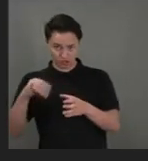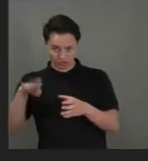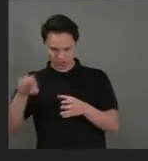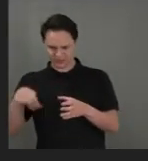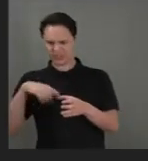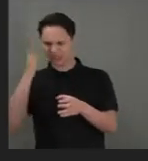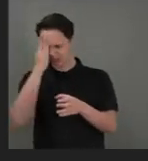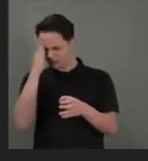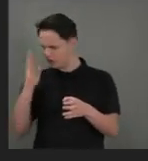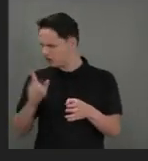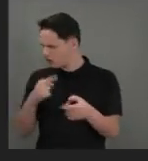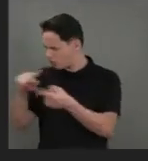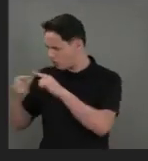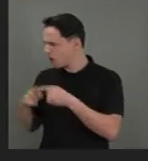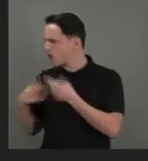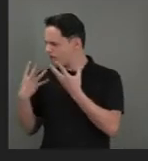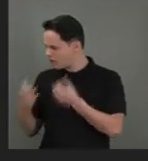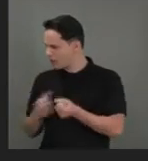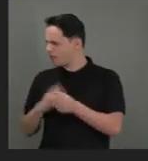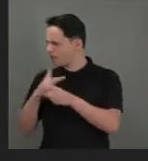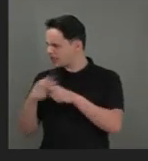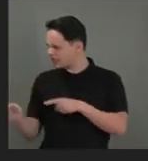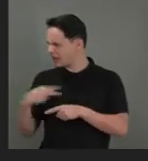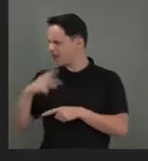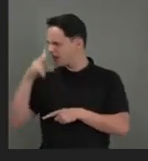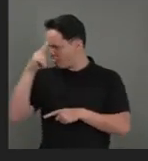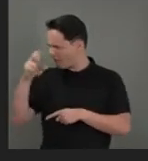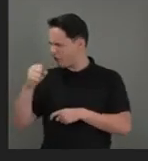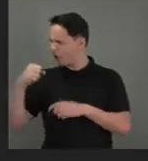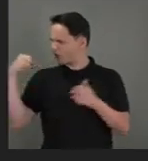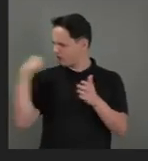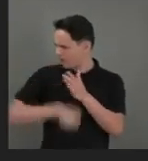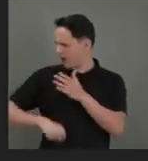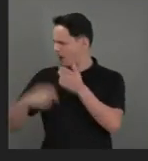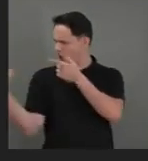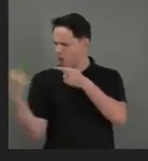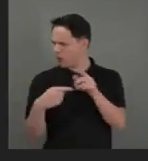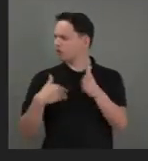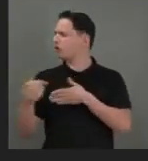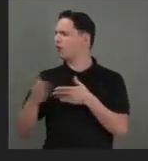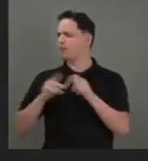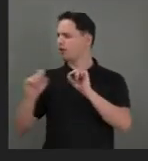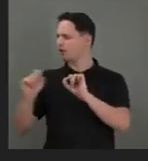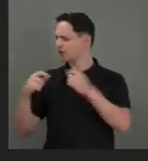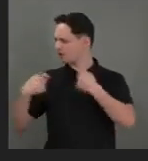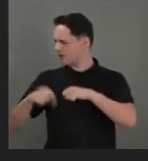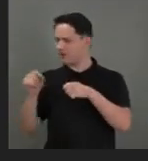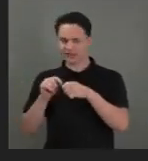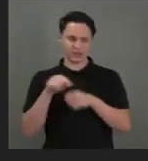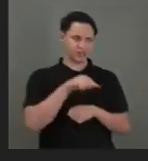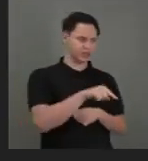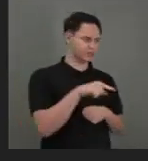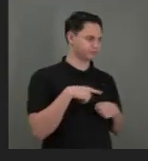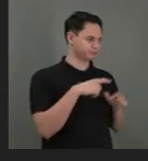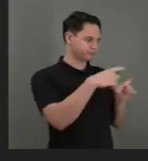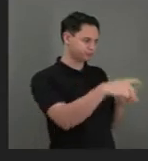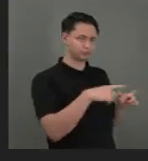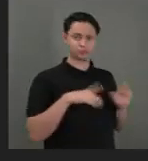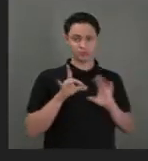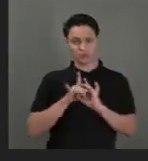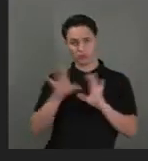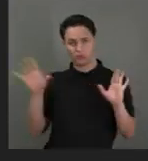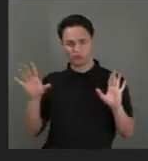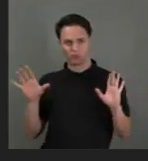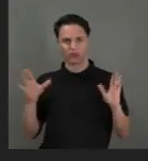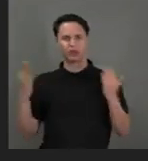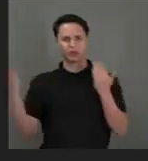governo ditatorial, sanguinário, que está levando o povo venezuelano na miséria, né? Com todo tipo de abuso